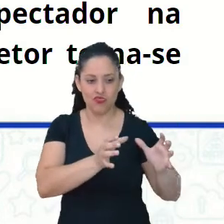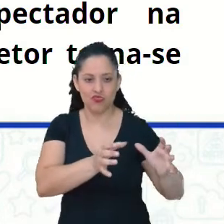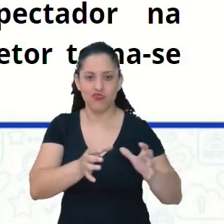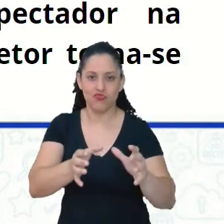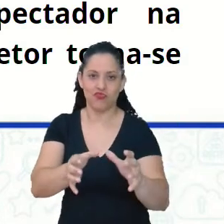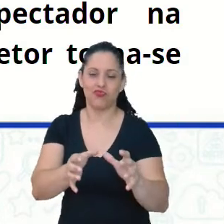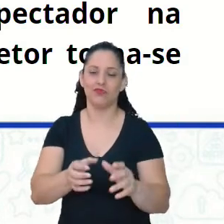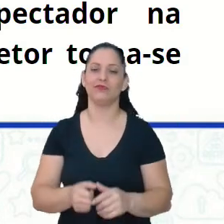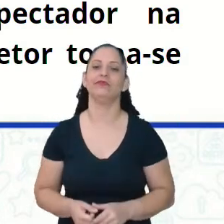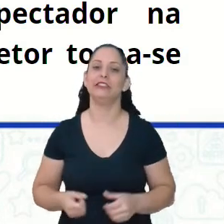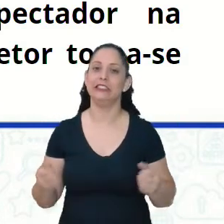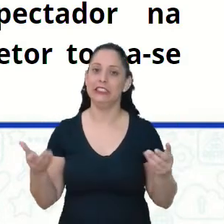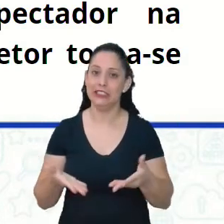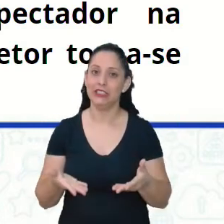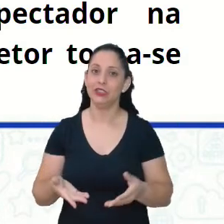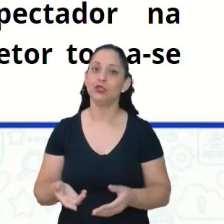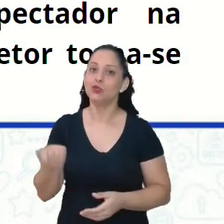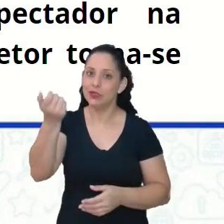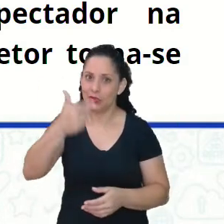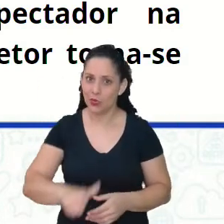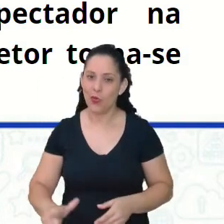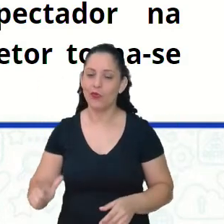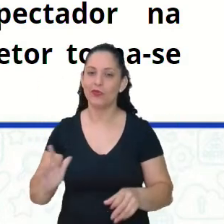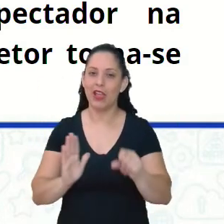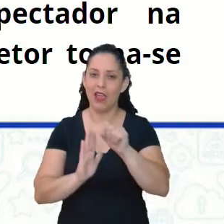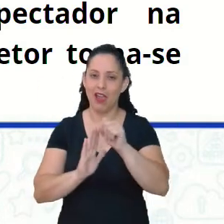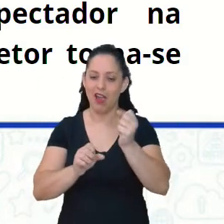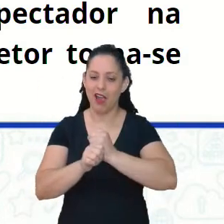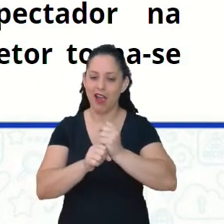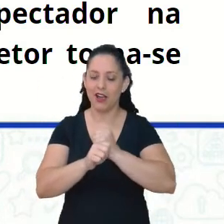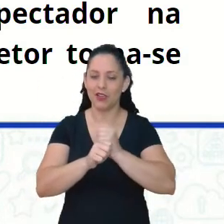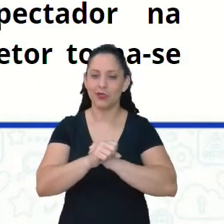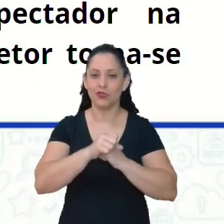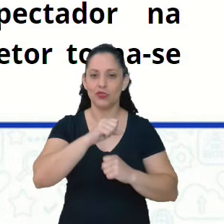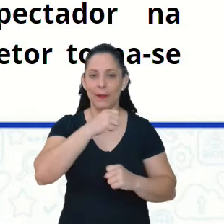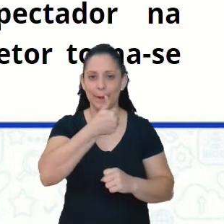isso retomou na década de 80, as experiências dos